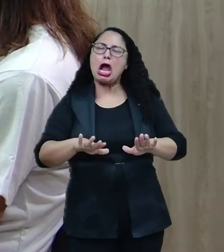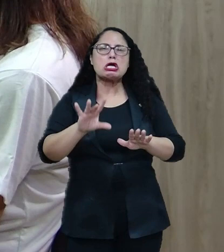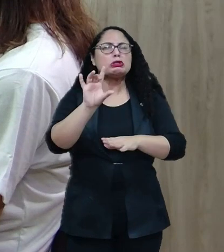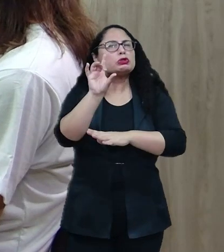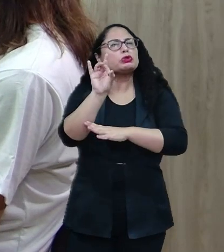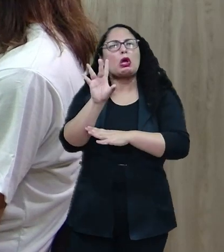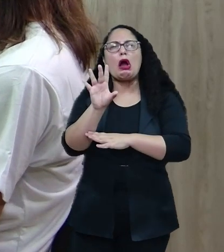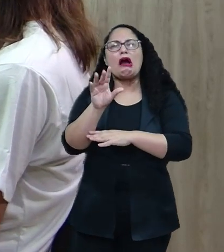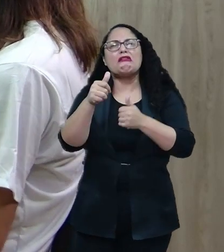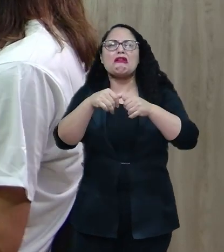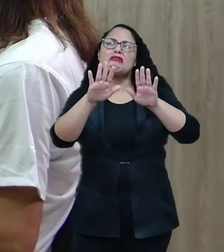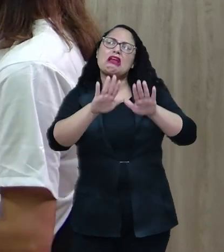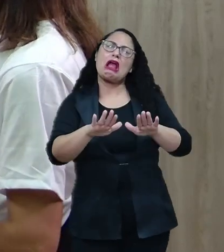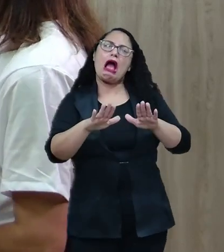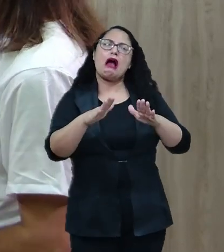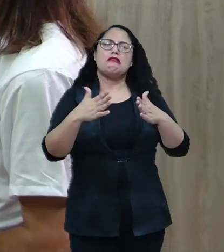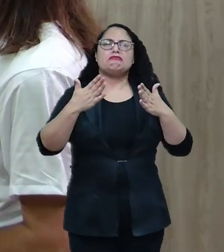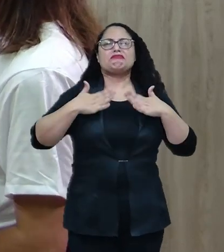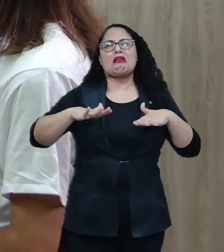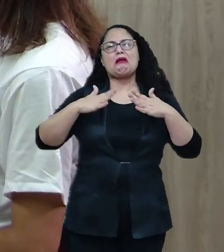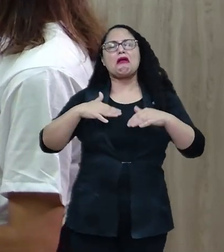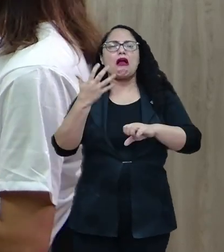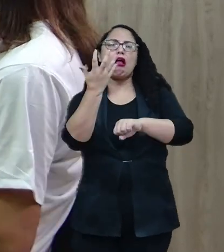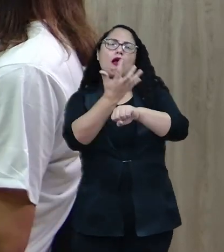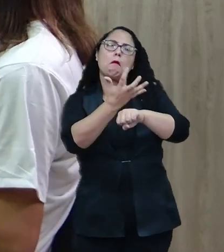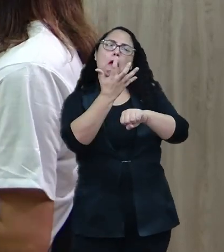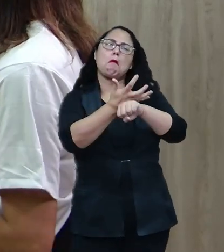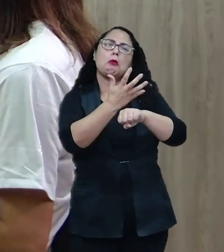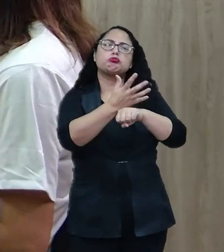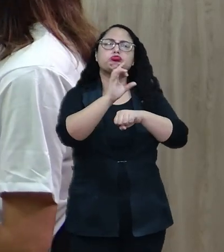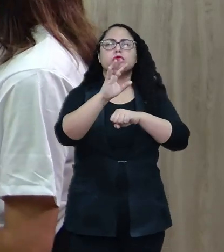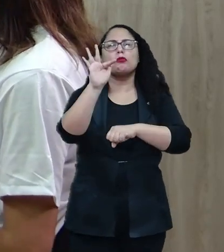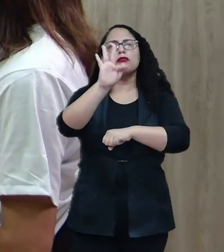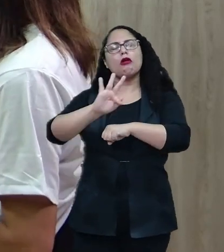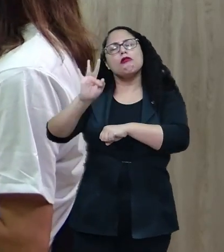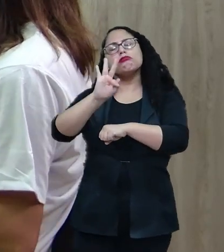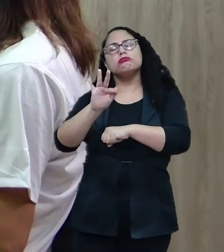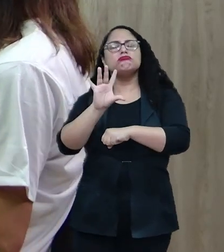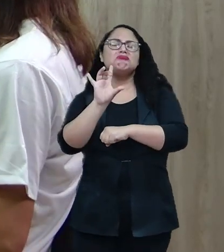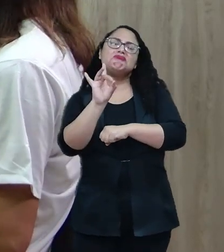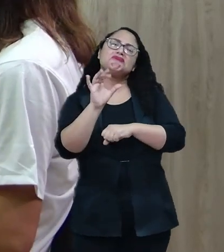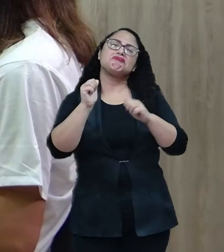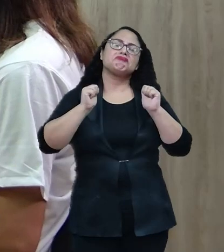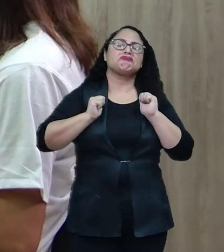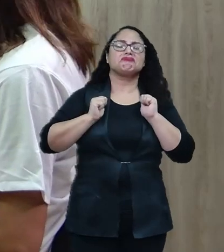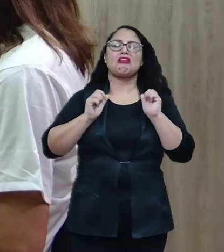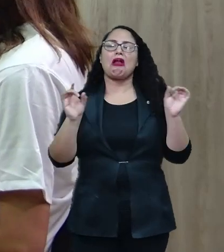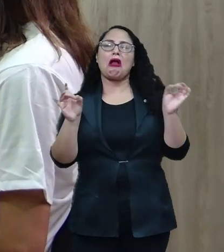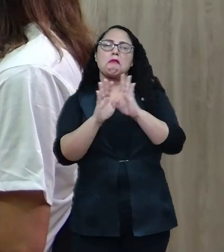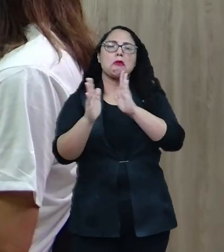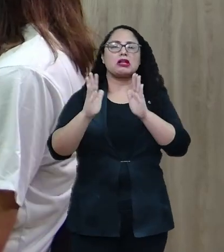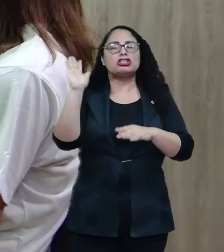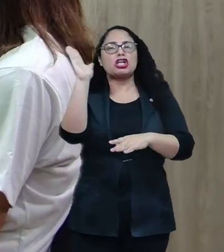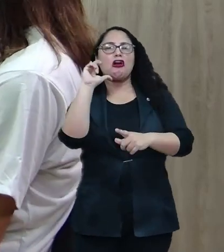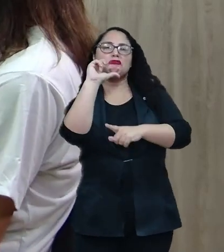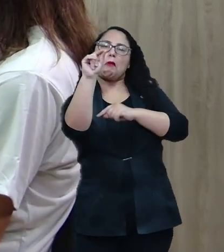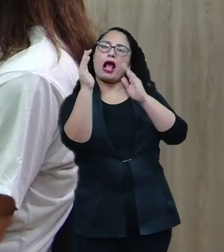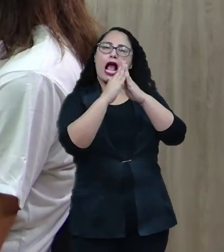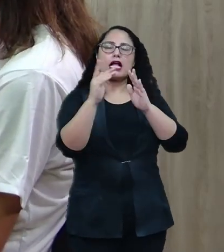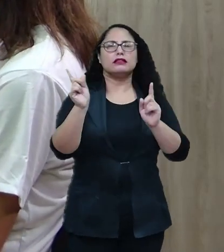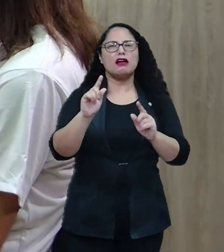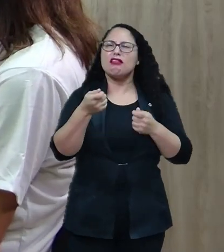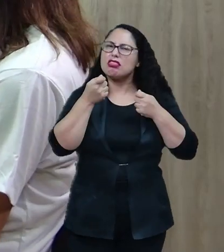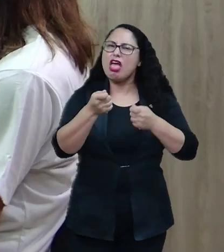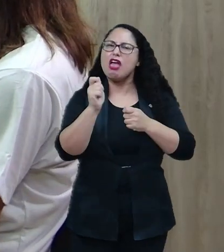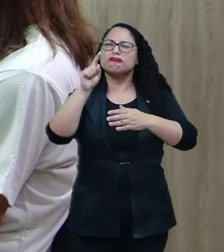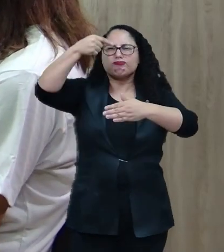no... vou ficar só nas minhas disciplinas aqui, ir pra faculdade, acabou meu período aqui, tchau, vou para casa. Não,